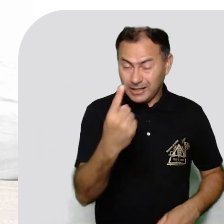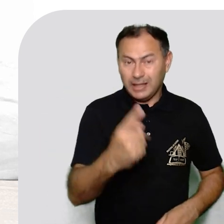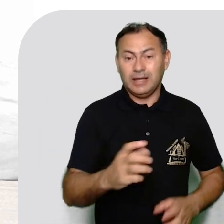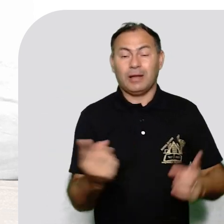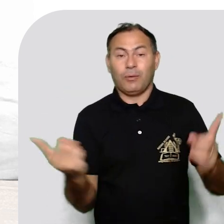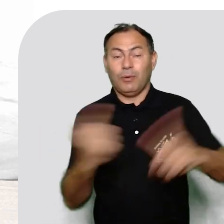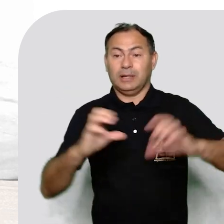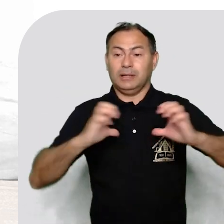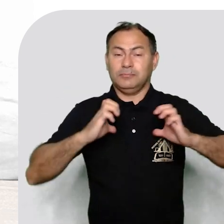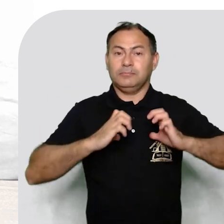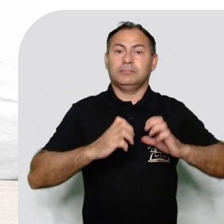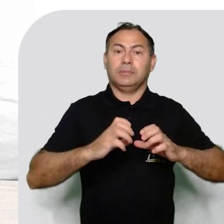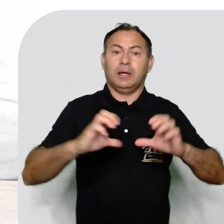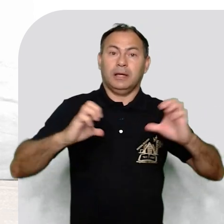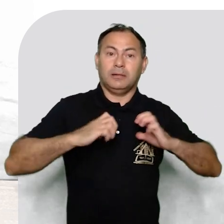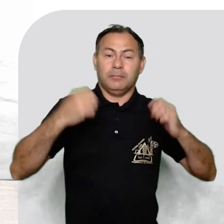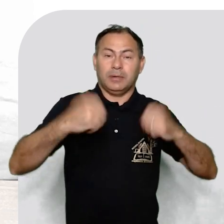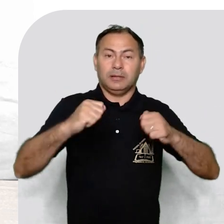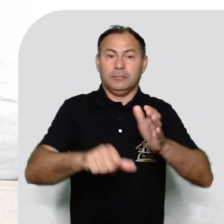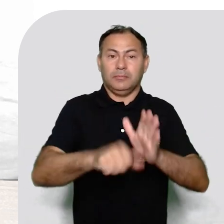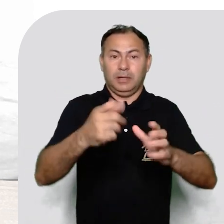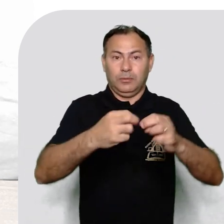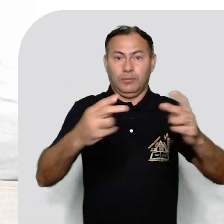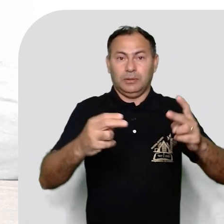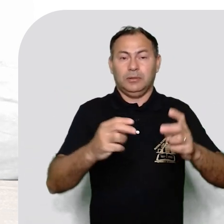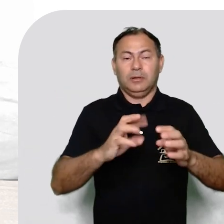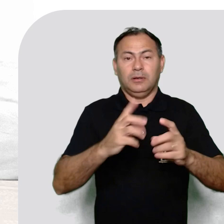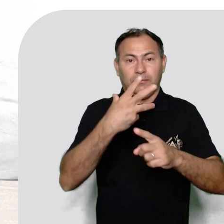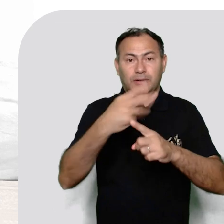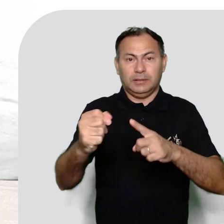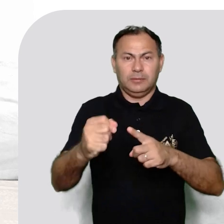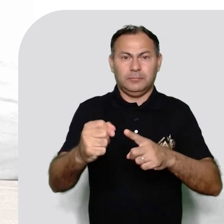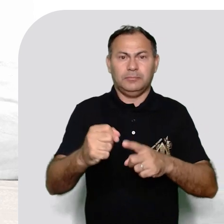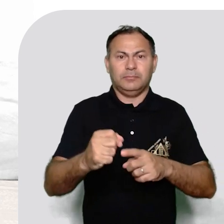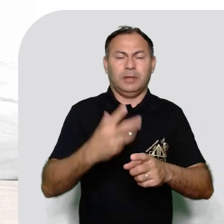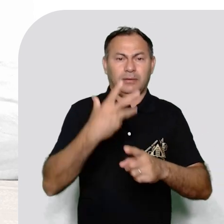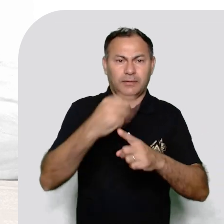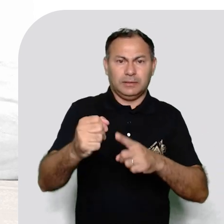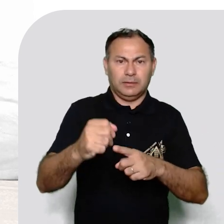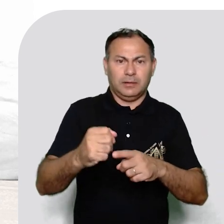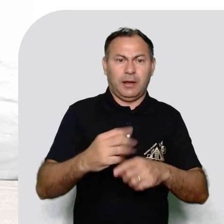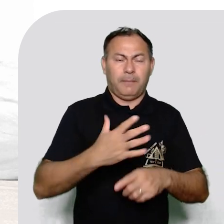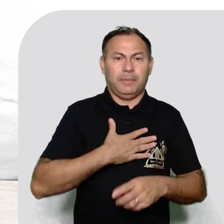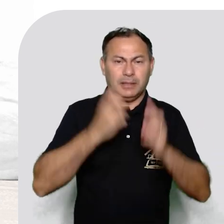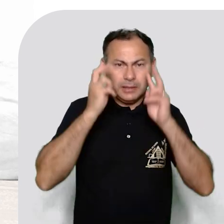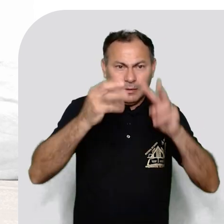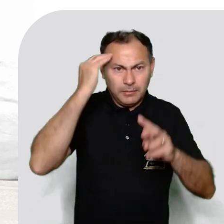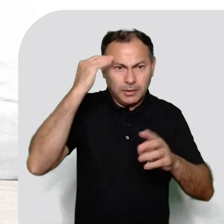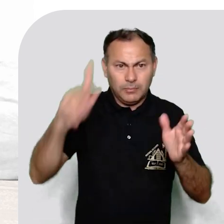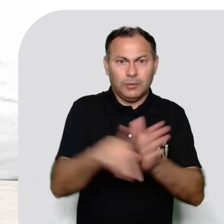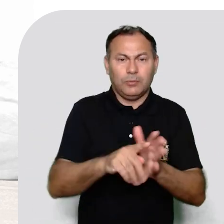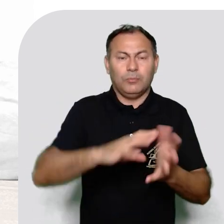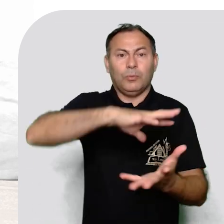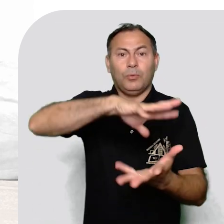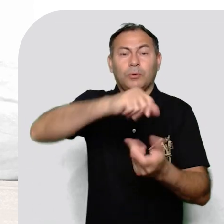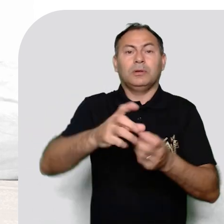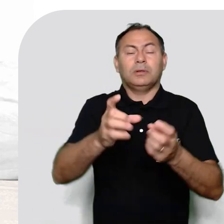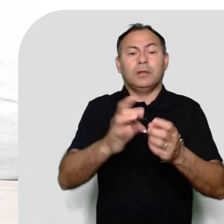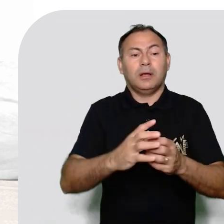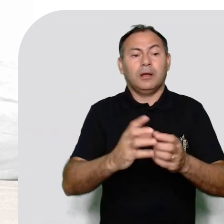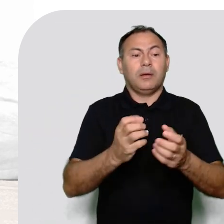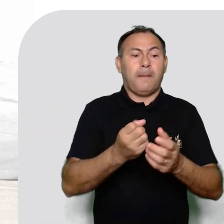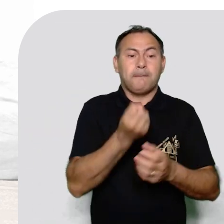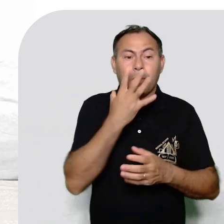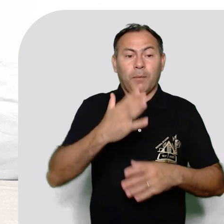Porque se a ética precisa, o primeiro ponto de superação é de superar a minha visão própria de mundo. Porque se eu quero apenas o que é bom